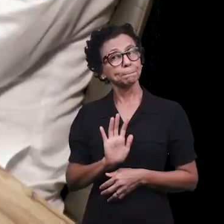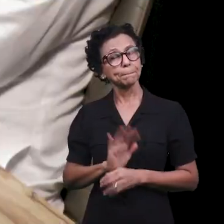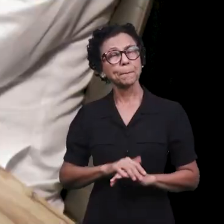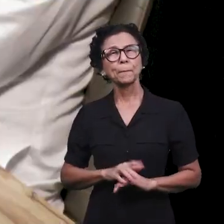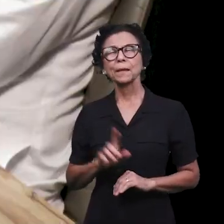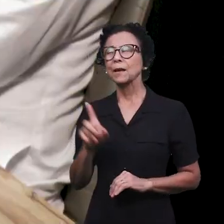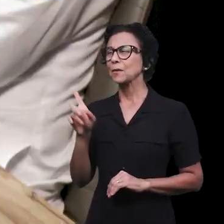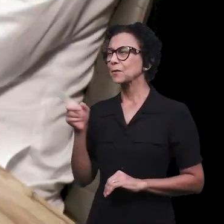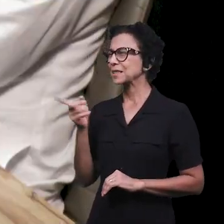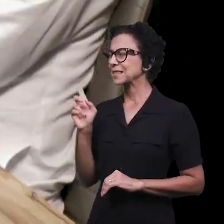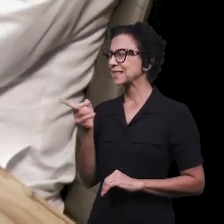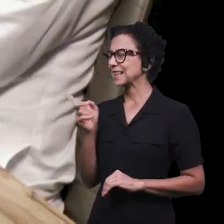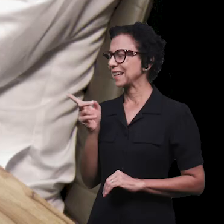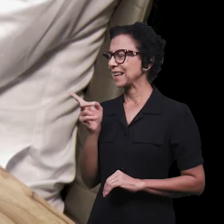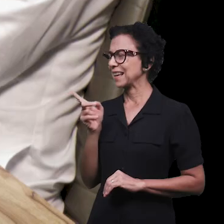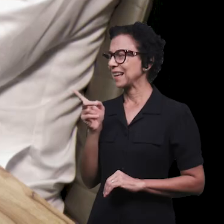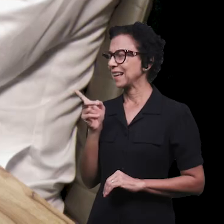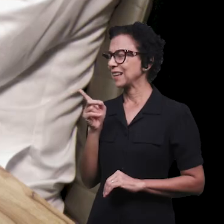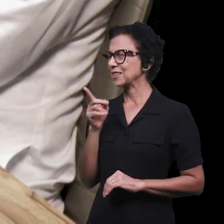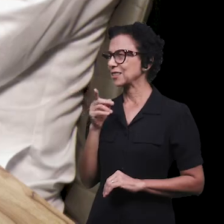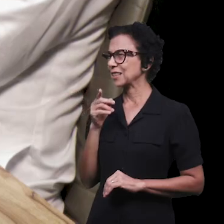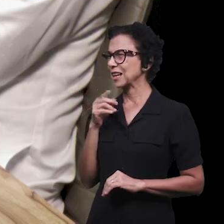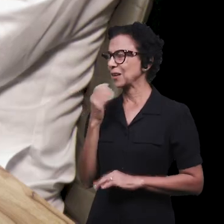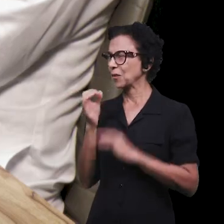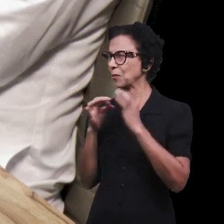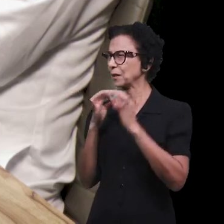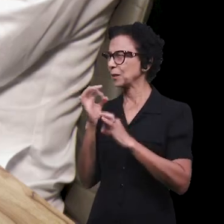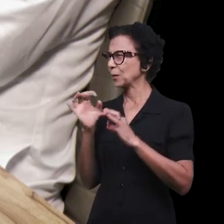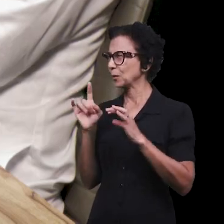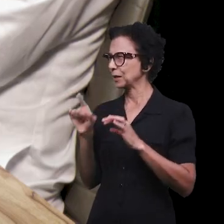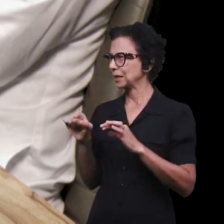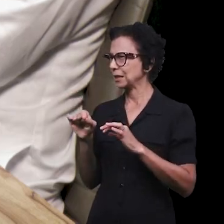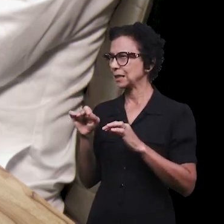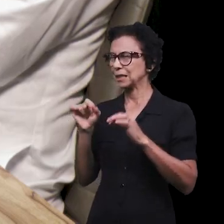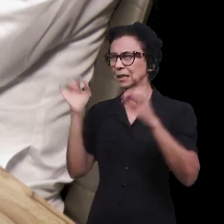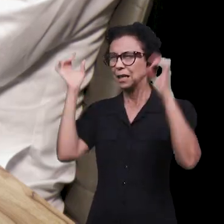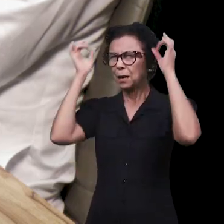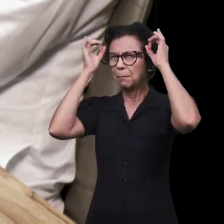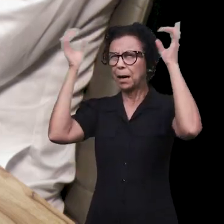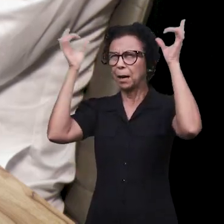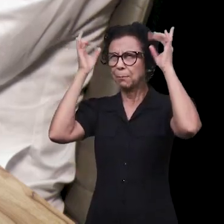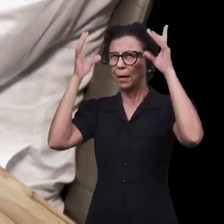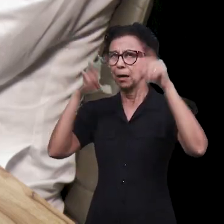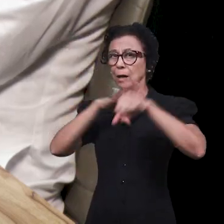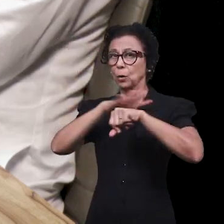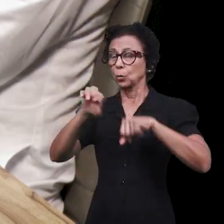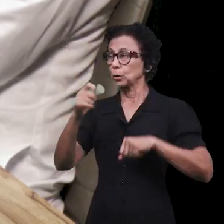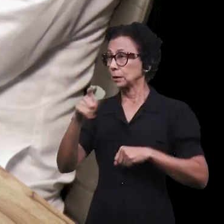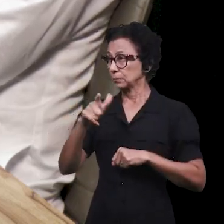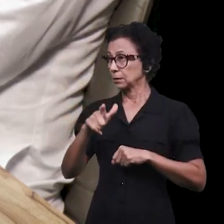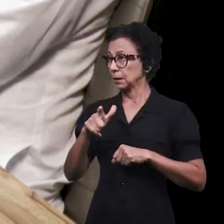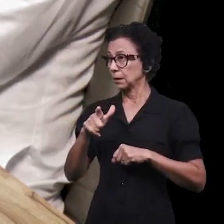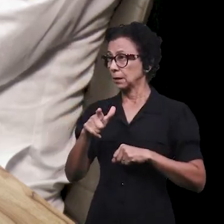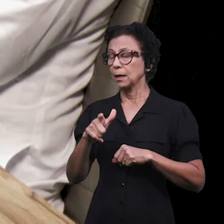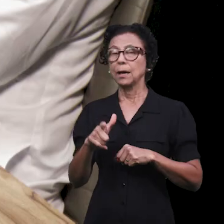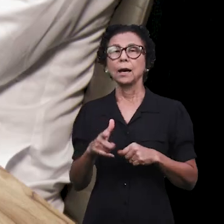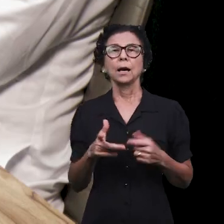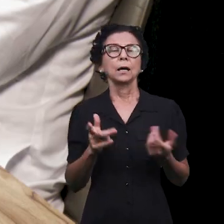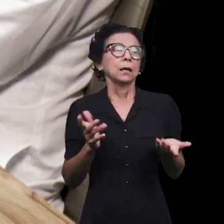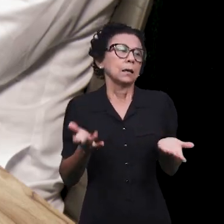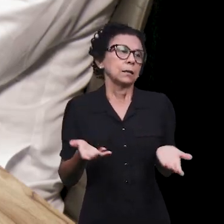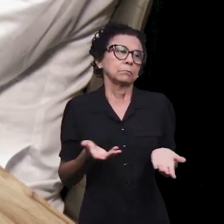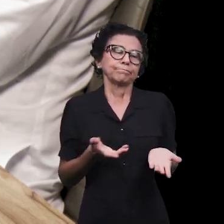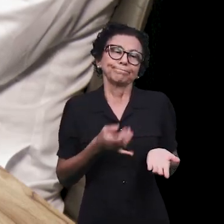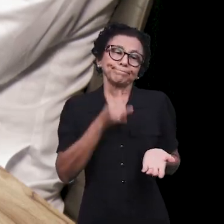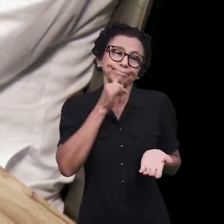Você já tinha comentado, Então, realmente não tem cura a enxaqueca, mas tem como a gente prevenir. Exatamente. Infelizmente, não